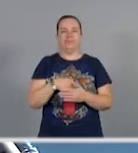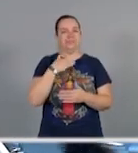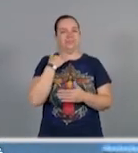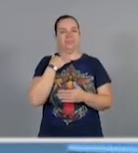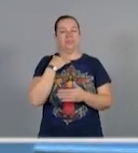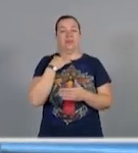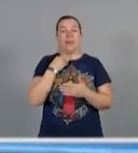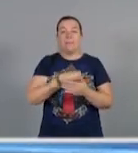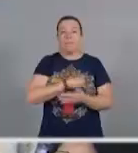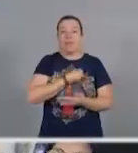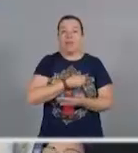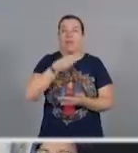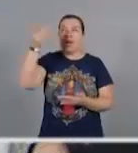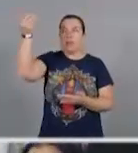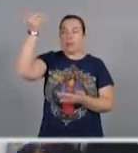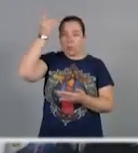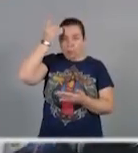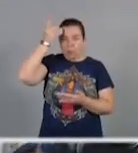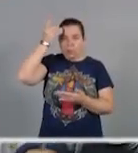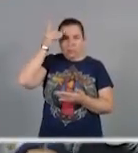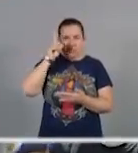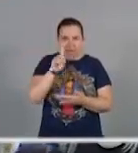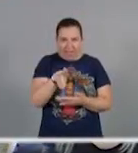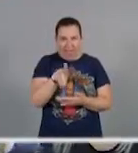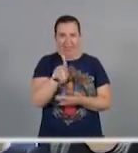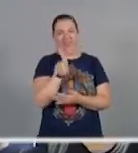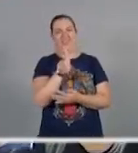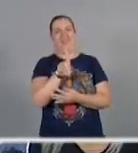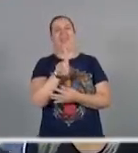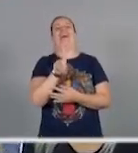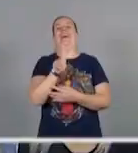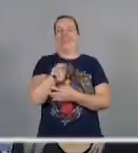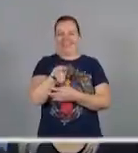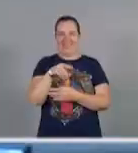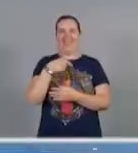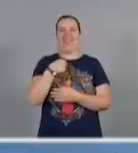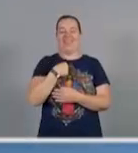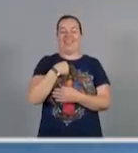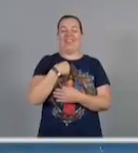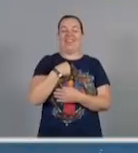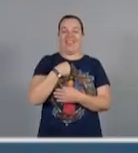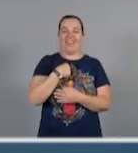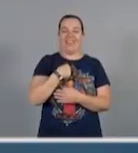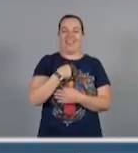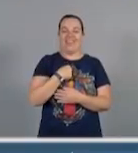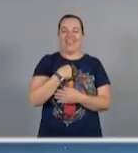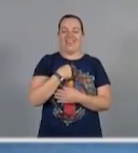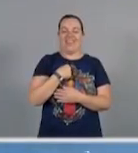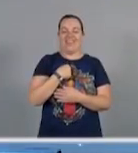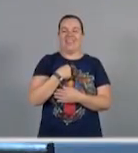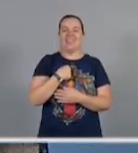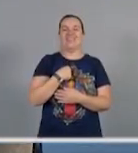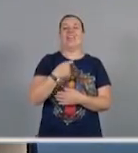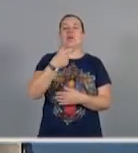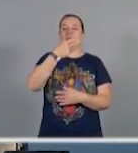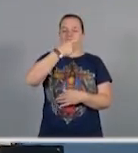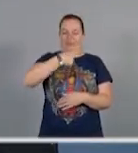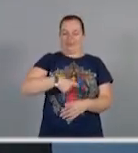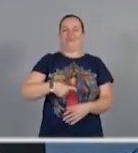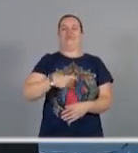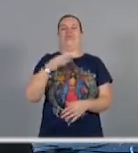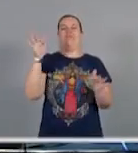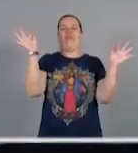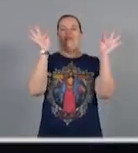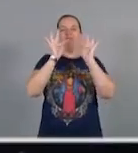A vida é um dom, é ou não é? É. Ah, diga, eu sou feliz por